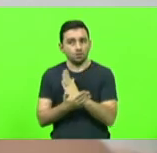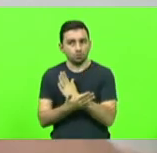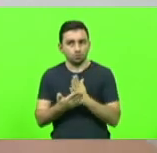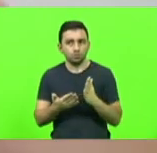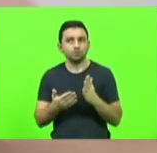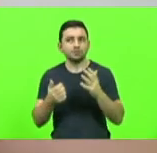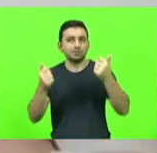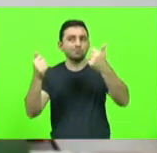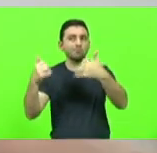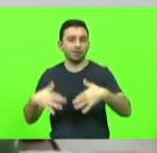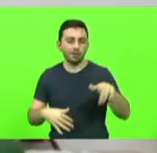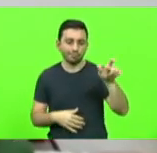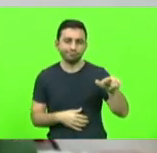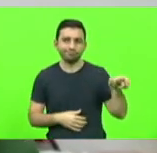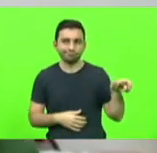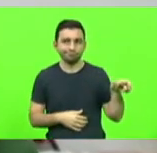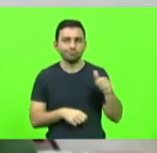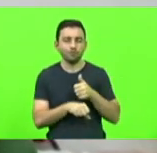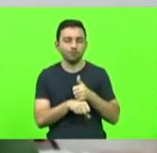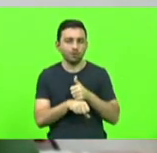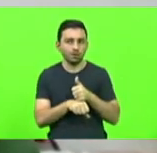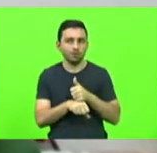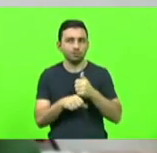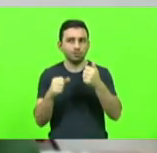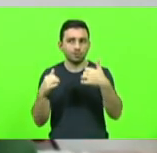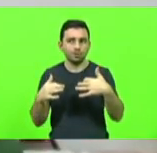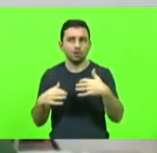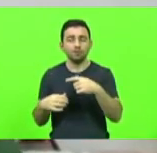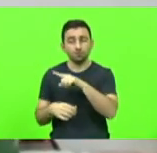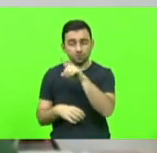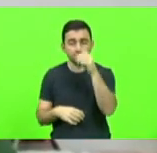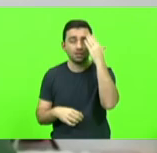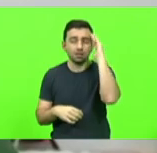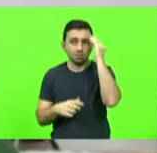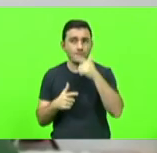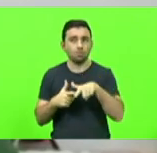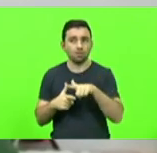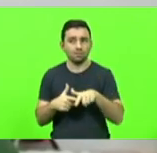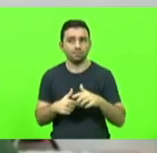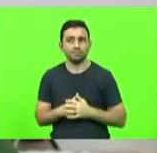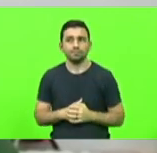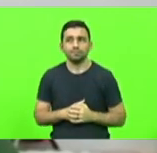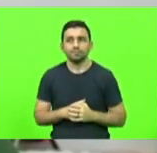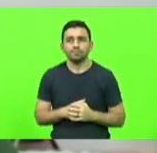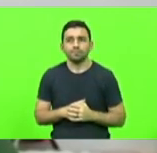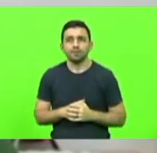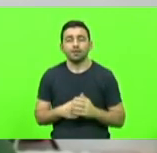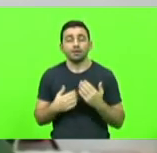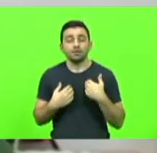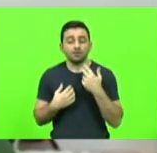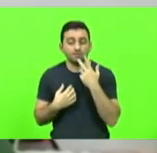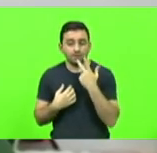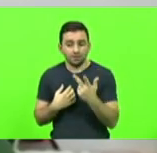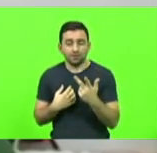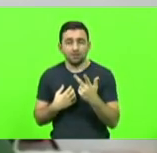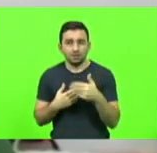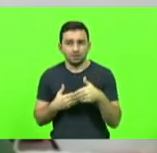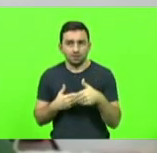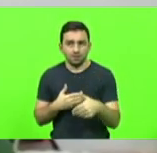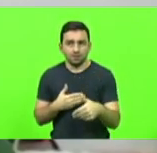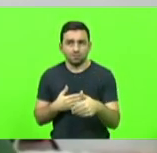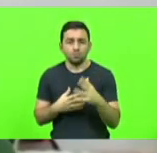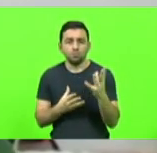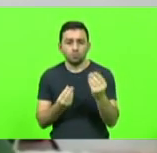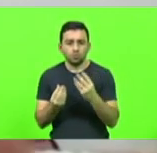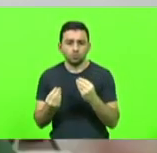deles, porque penso que essa é a melhor forma de entender o problema. Vejo que o que eu vou falar já foi falado por muitos de vocês